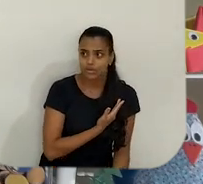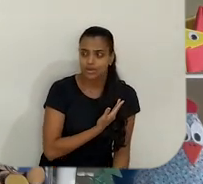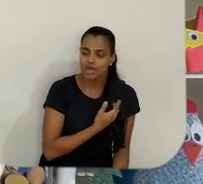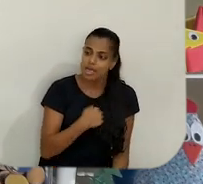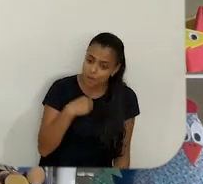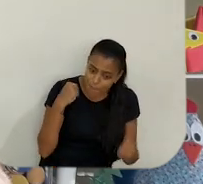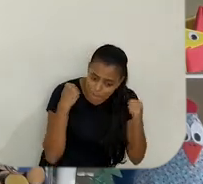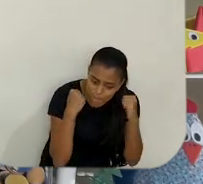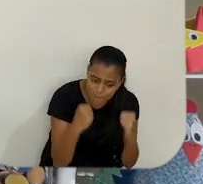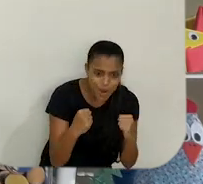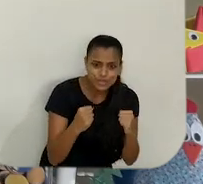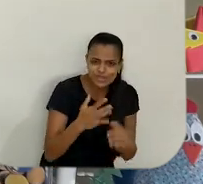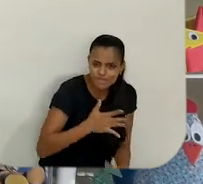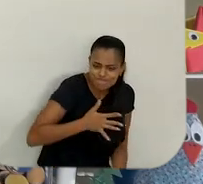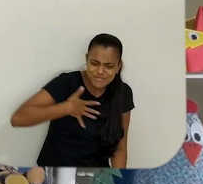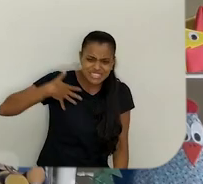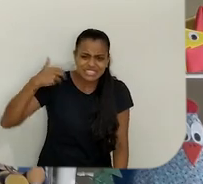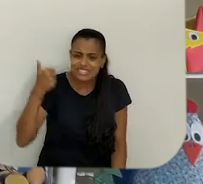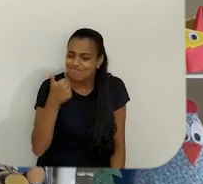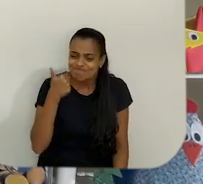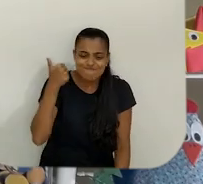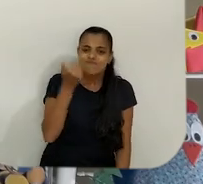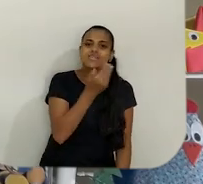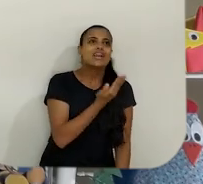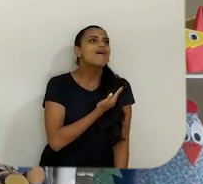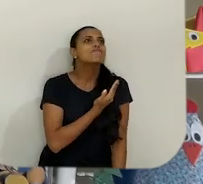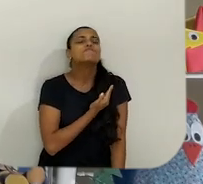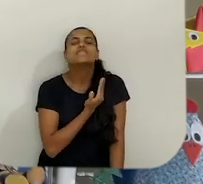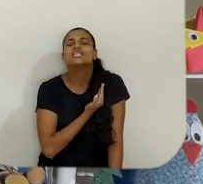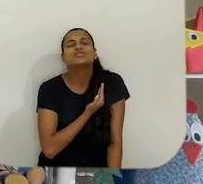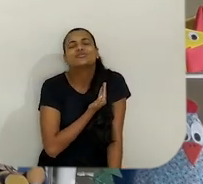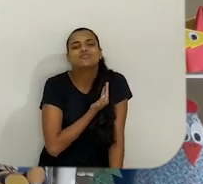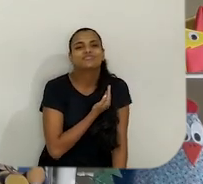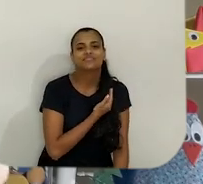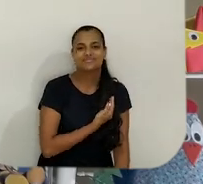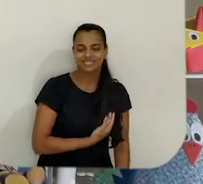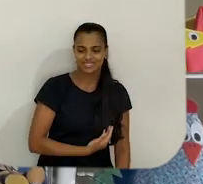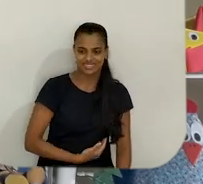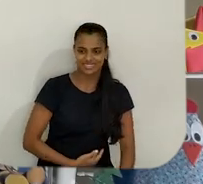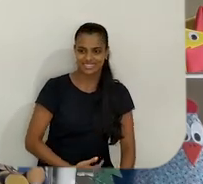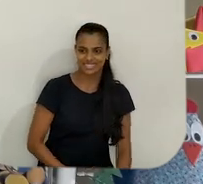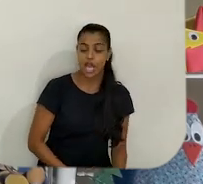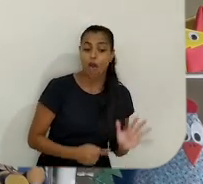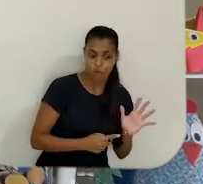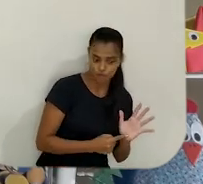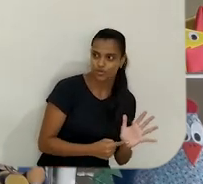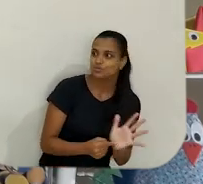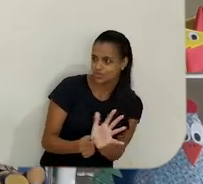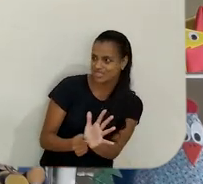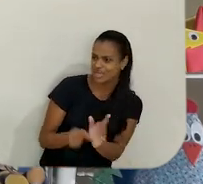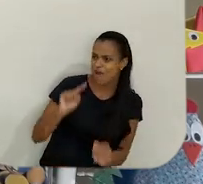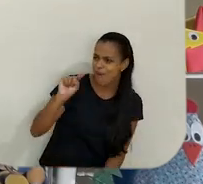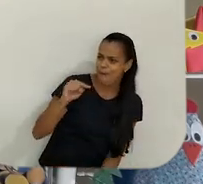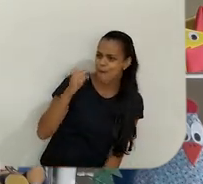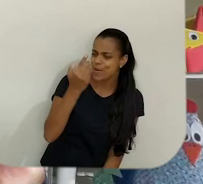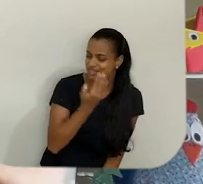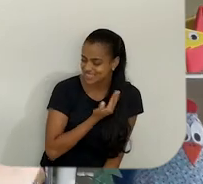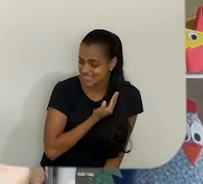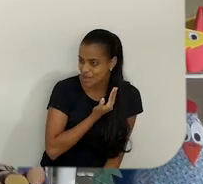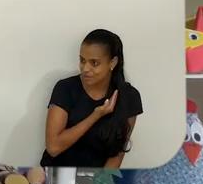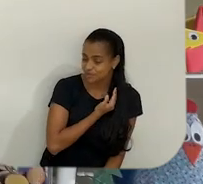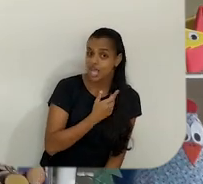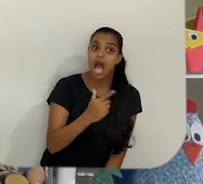posso ser um melhor amigo que você já teve na vida eu vou te apresentar outros amigos